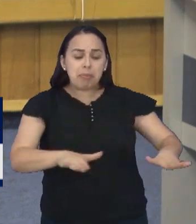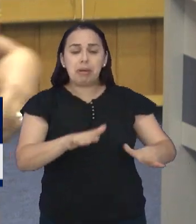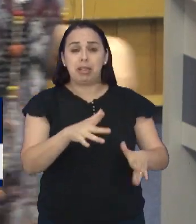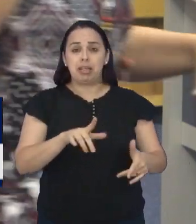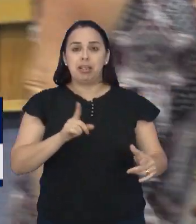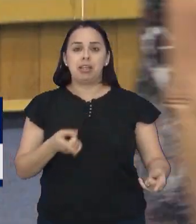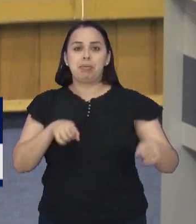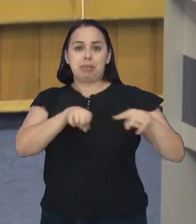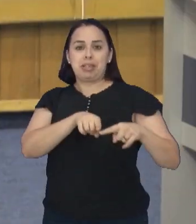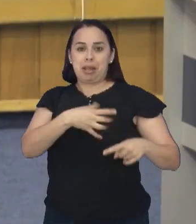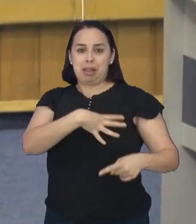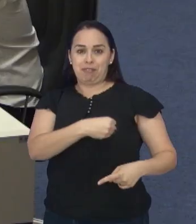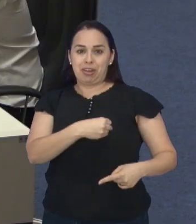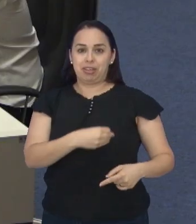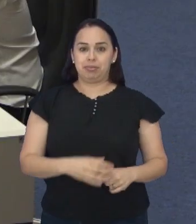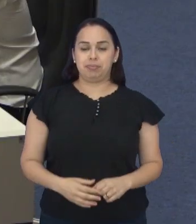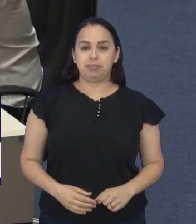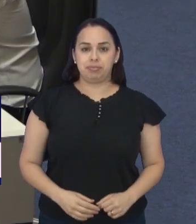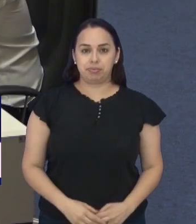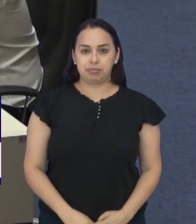mãe.